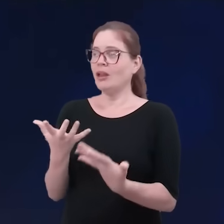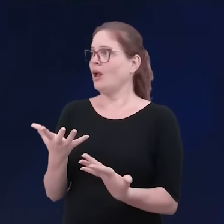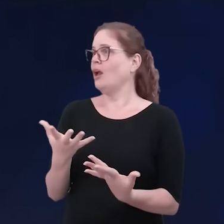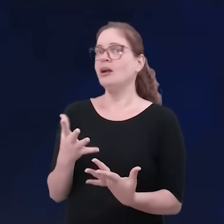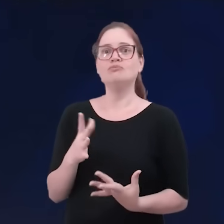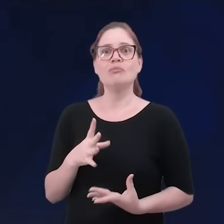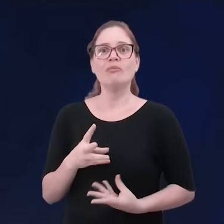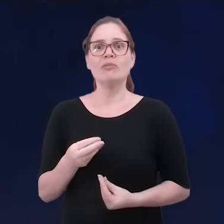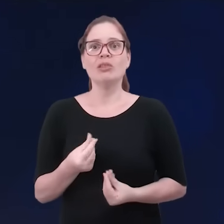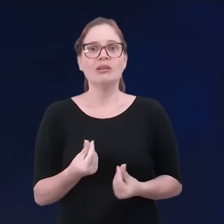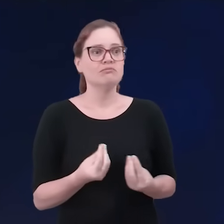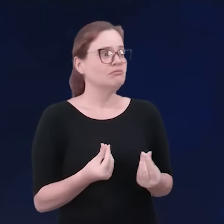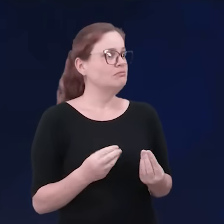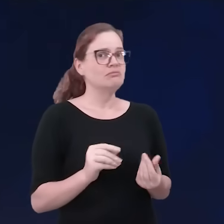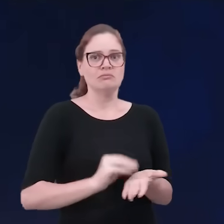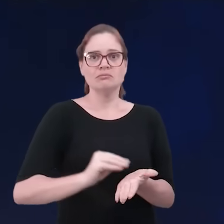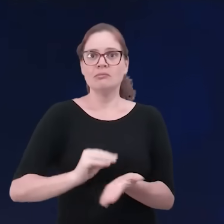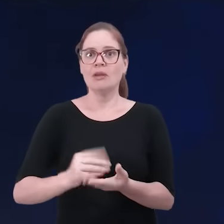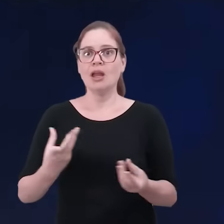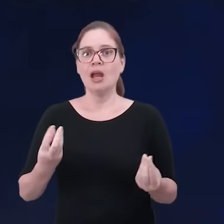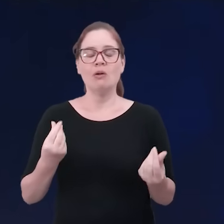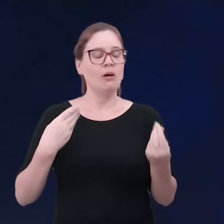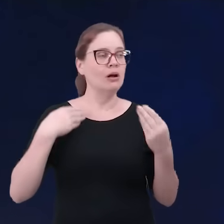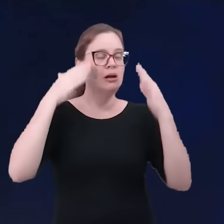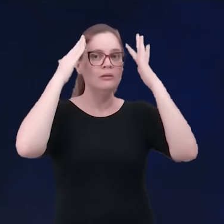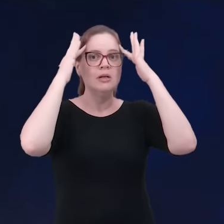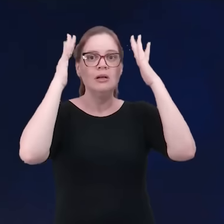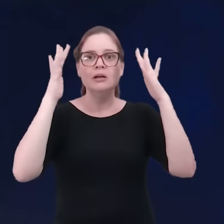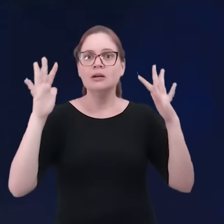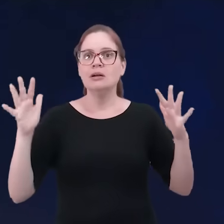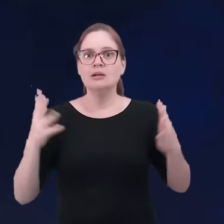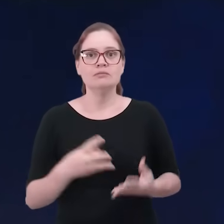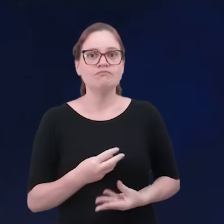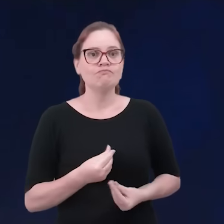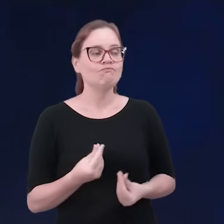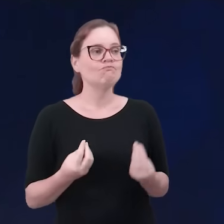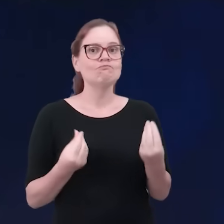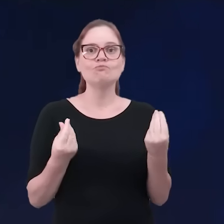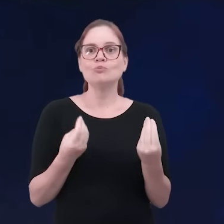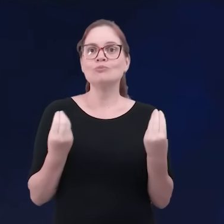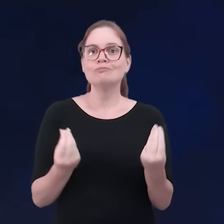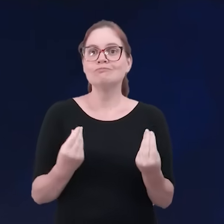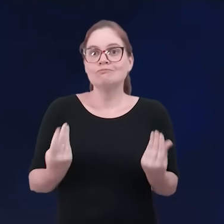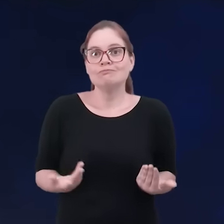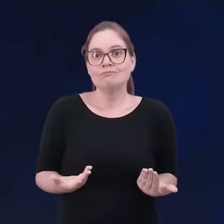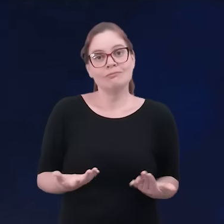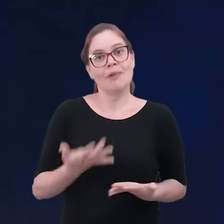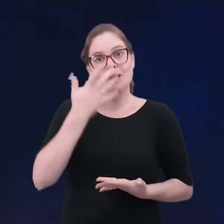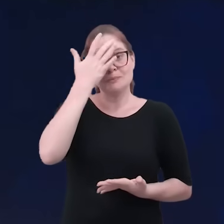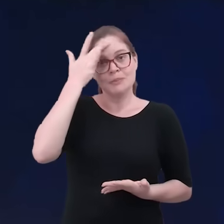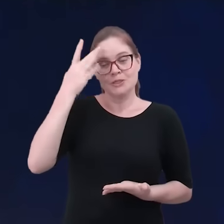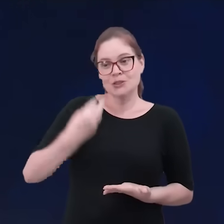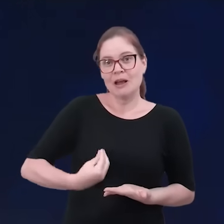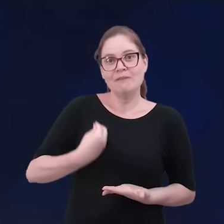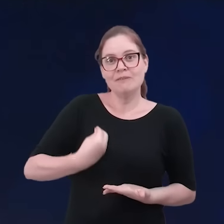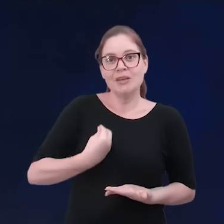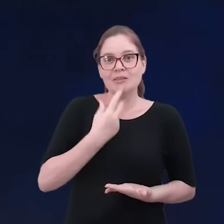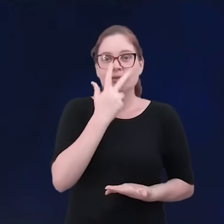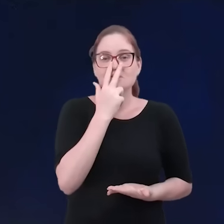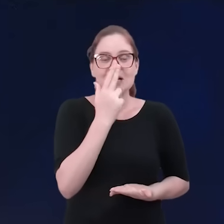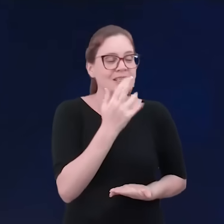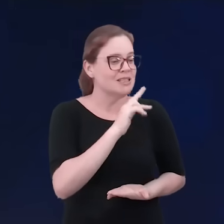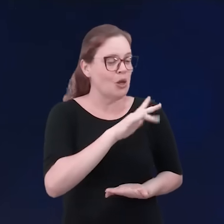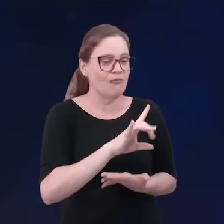sede que promove as mesmas miragens, ou seja, o homem passa a viver uma vida